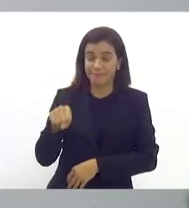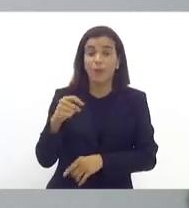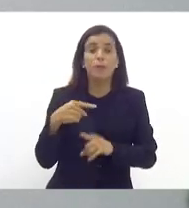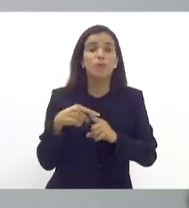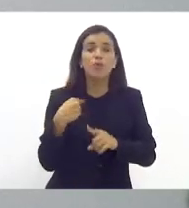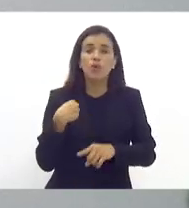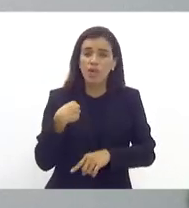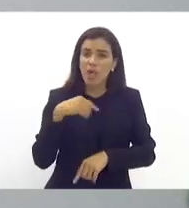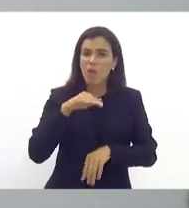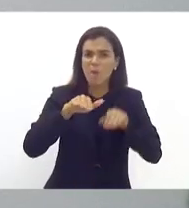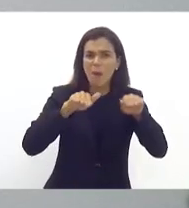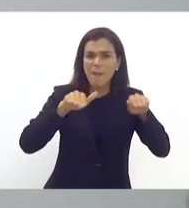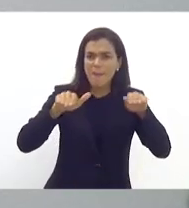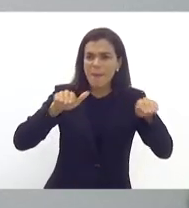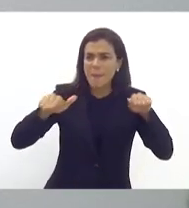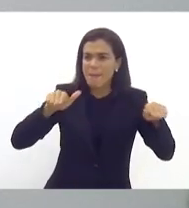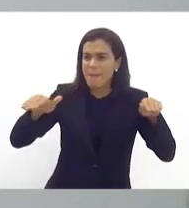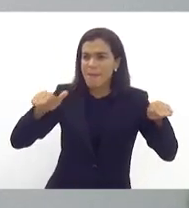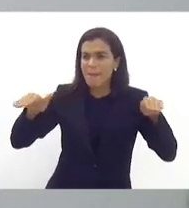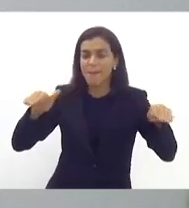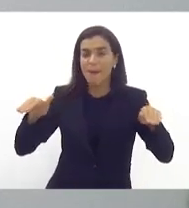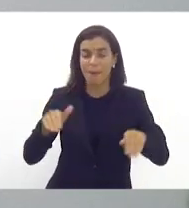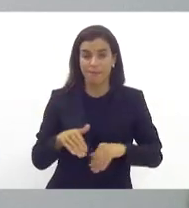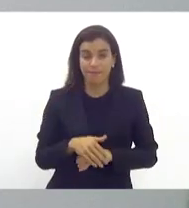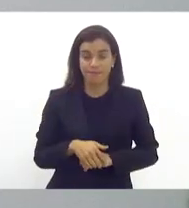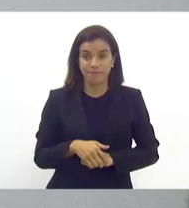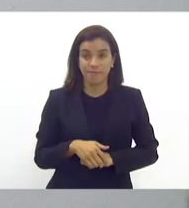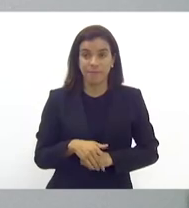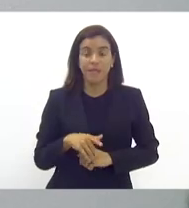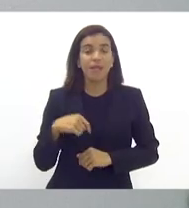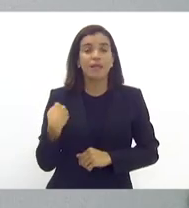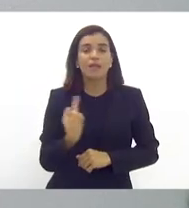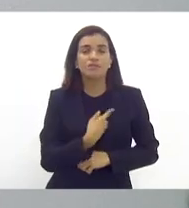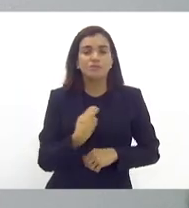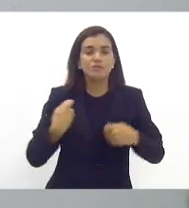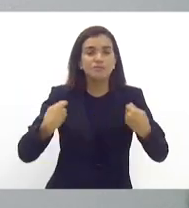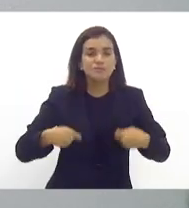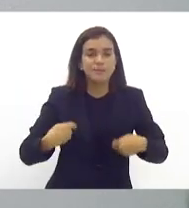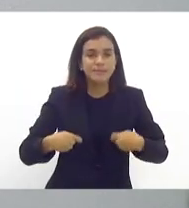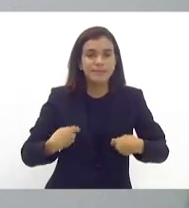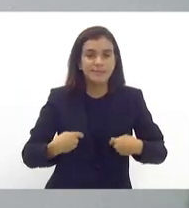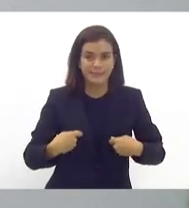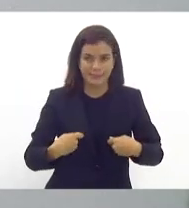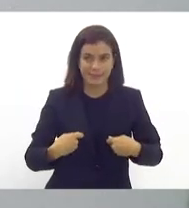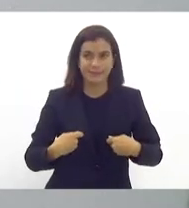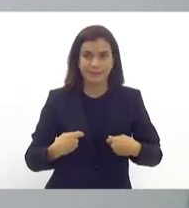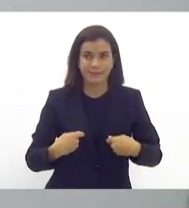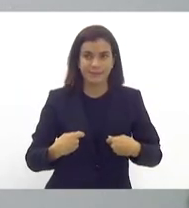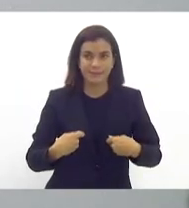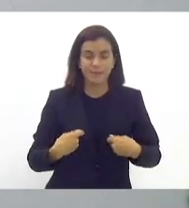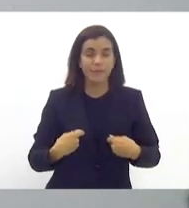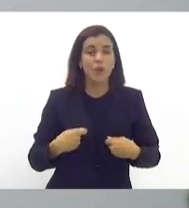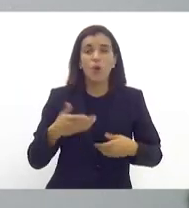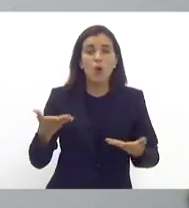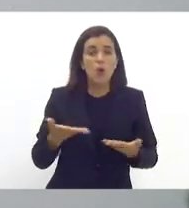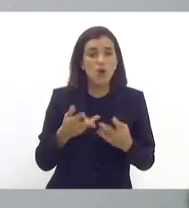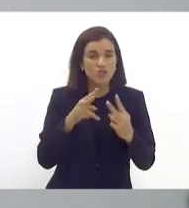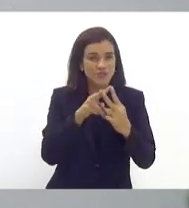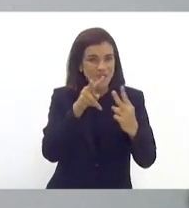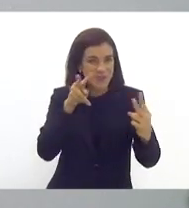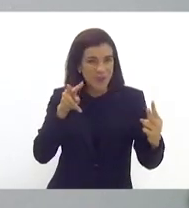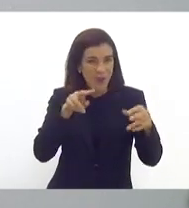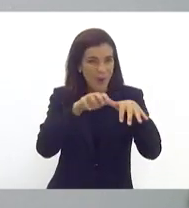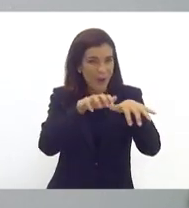isso também mas é porque ninguém imaginou isso que a gente fosse precisar né hoje o processo eletrônico a gente